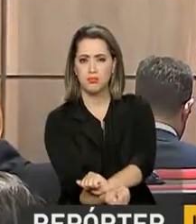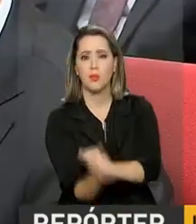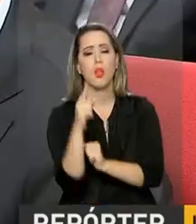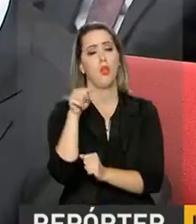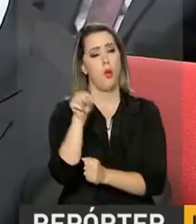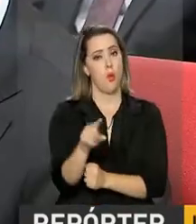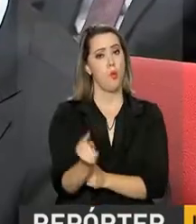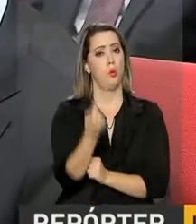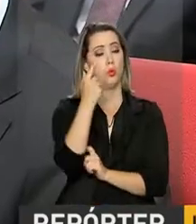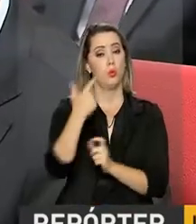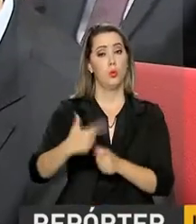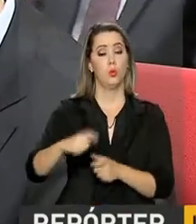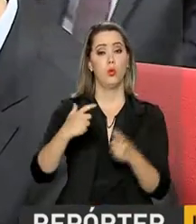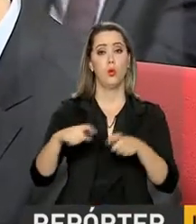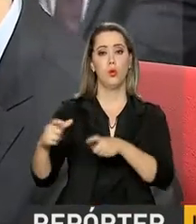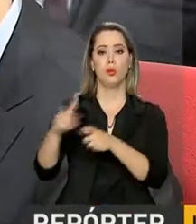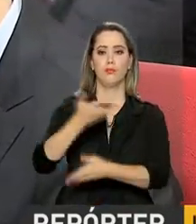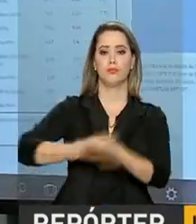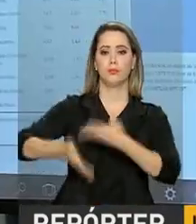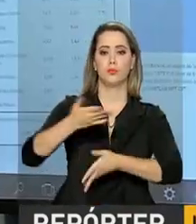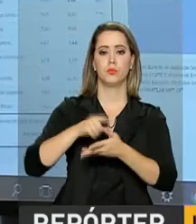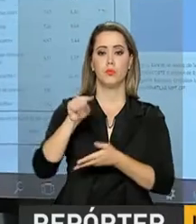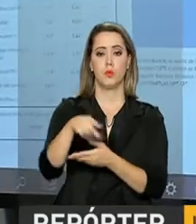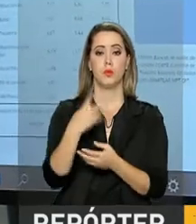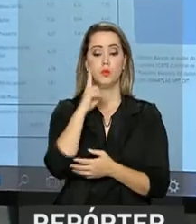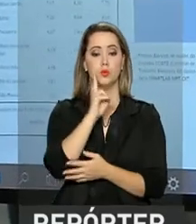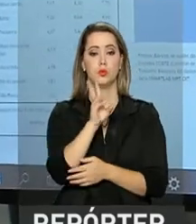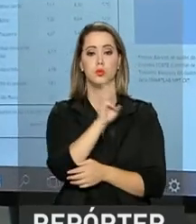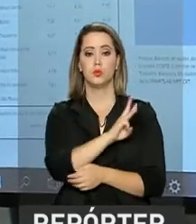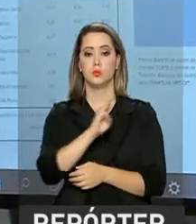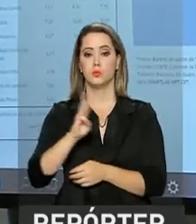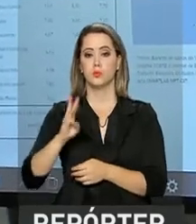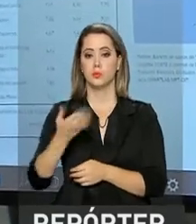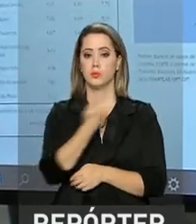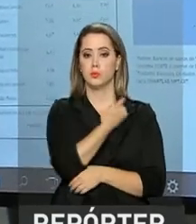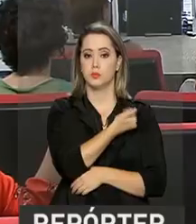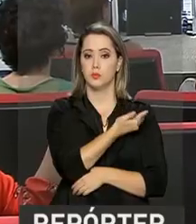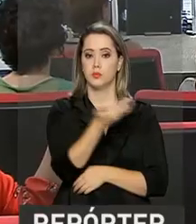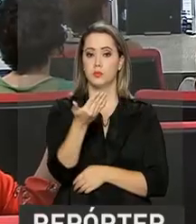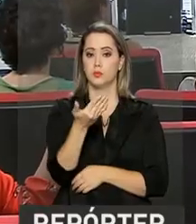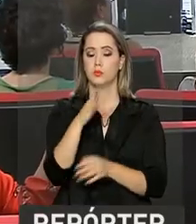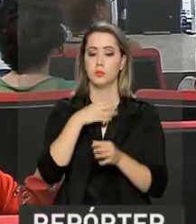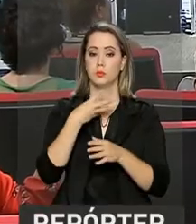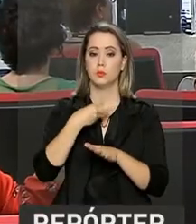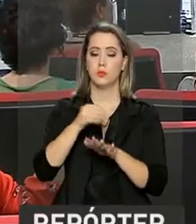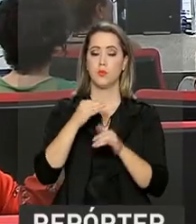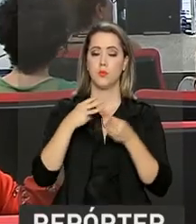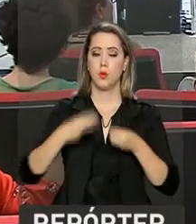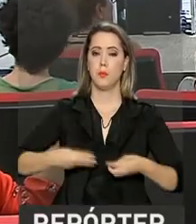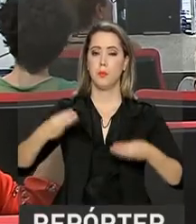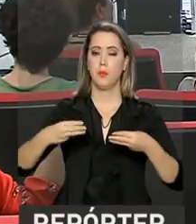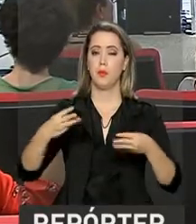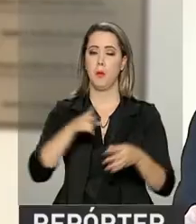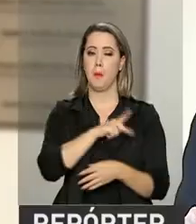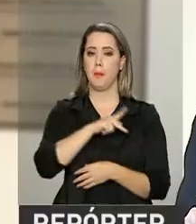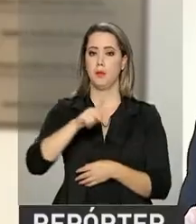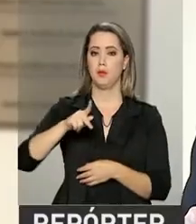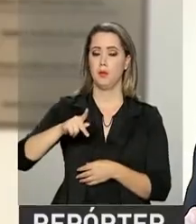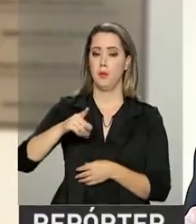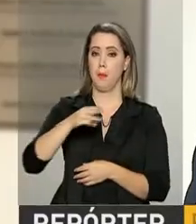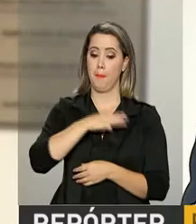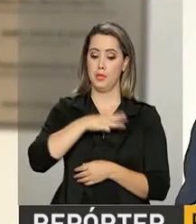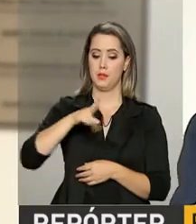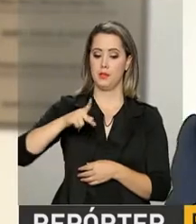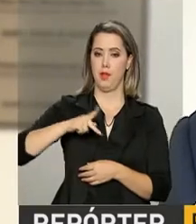e cruzados entre si o resultado é um observatório digital do trabalho escravo lançado pelo ministério público do trabalho ali